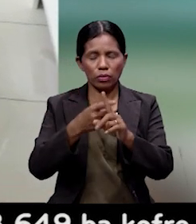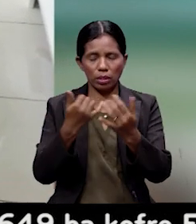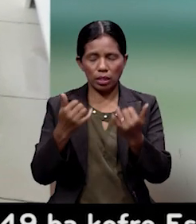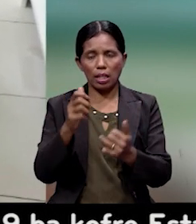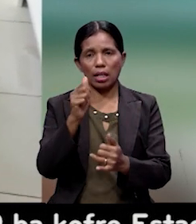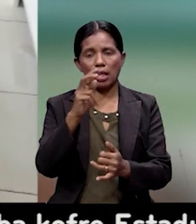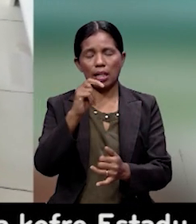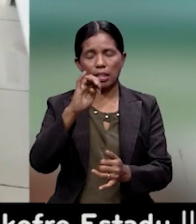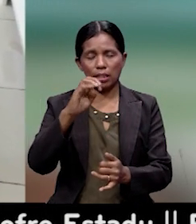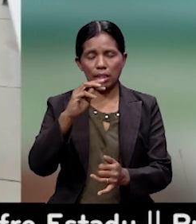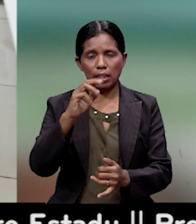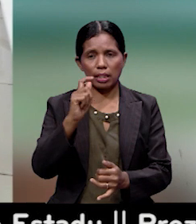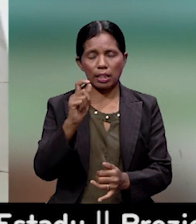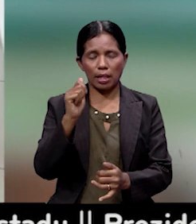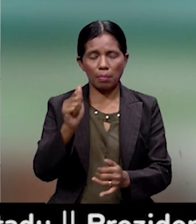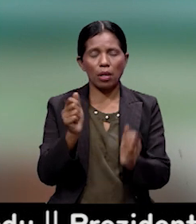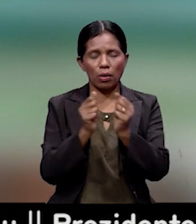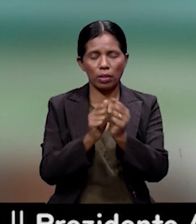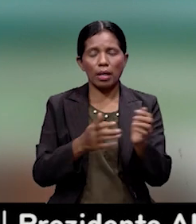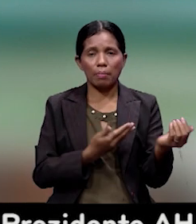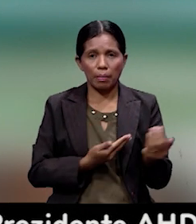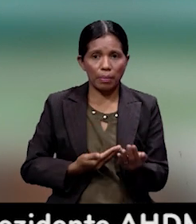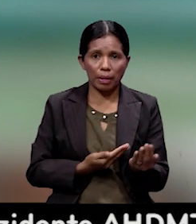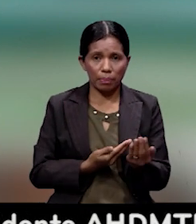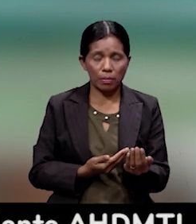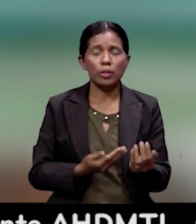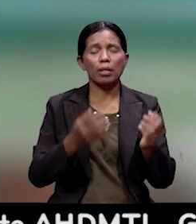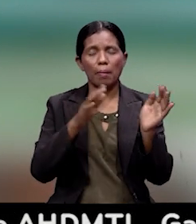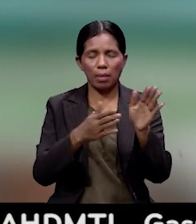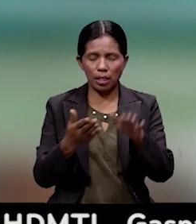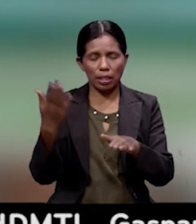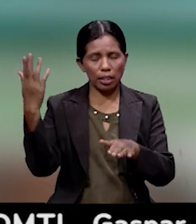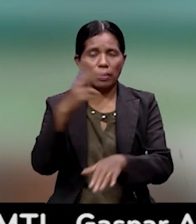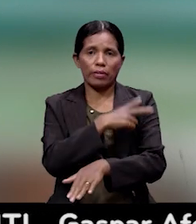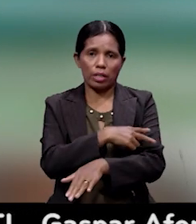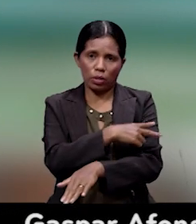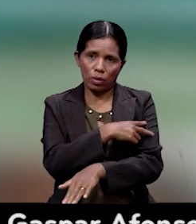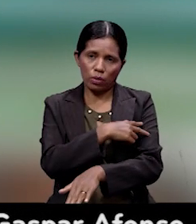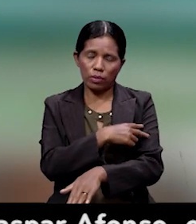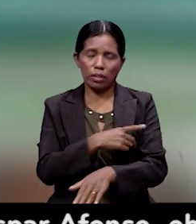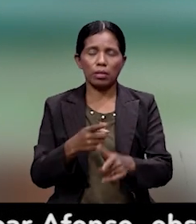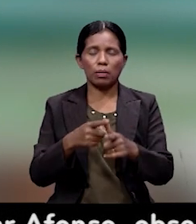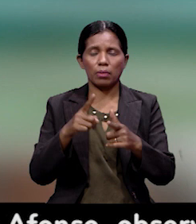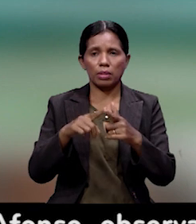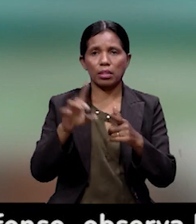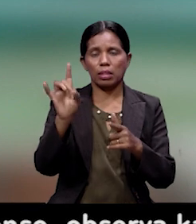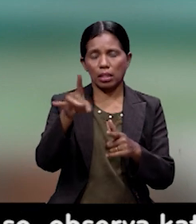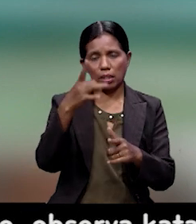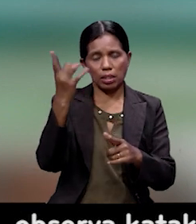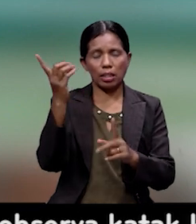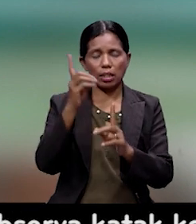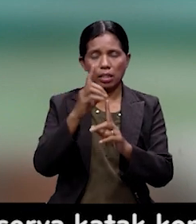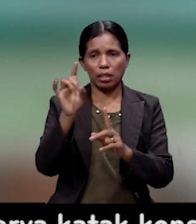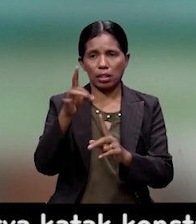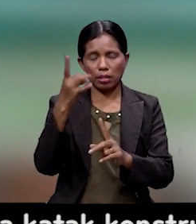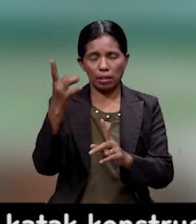Maia, Rony Bebê Mos, Mate e a Vera Cruz, a foi em rala operação. Depois e a Loron Sanulo Racing Walu, Mate tan